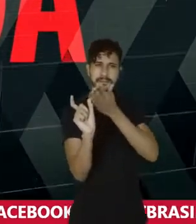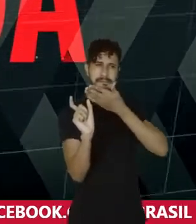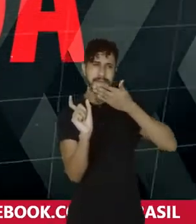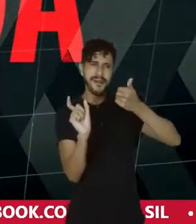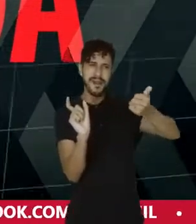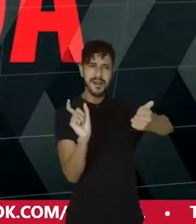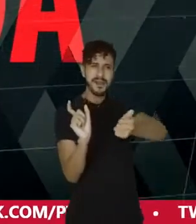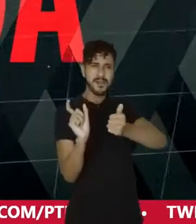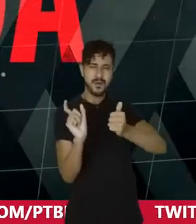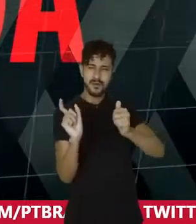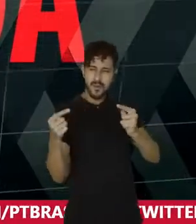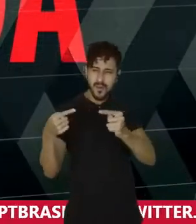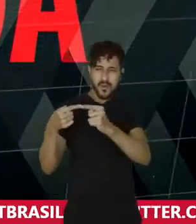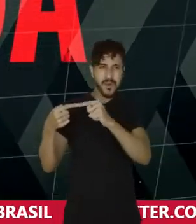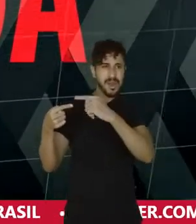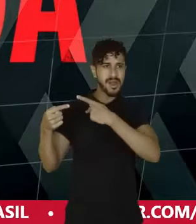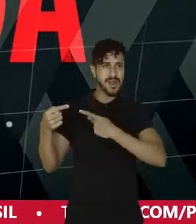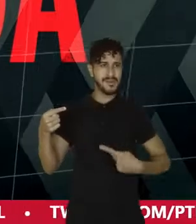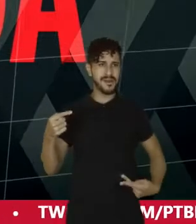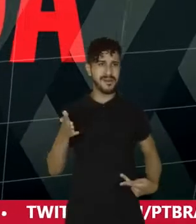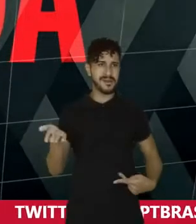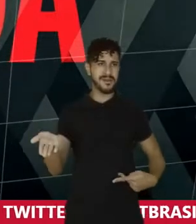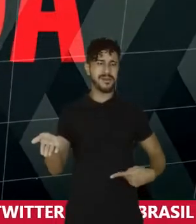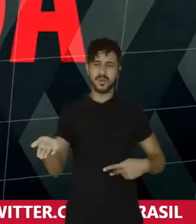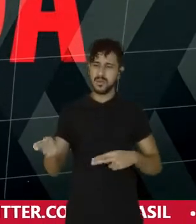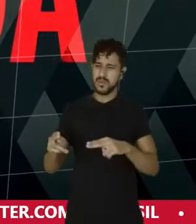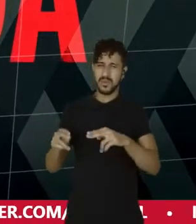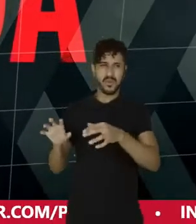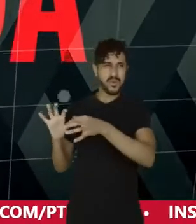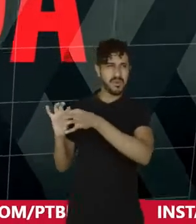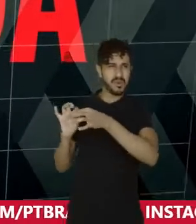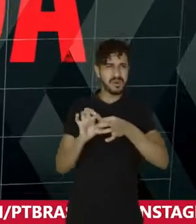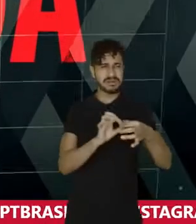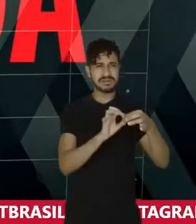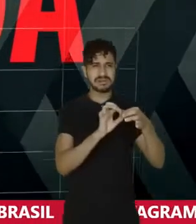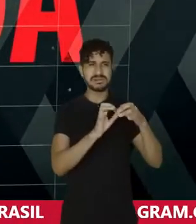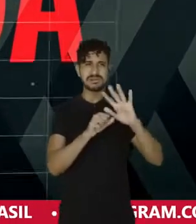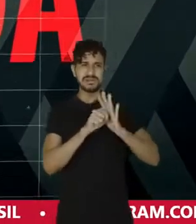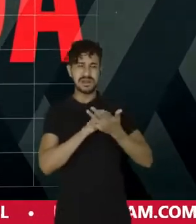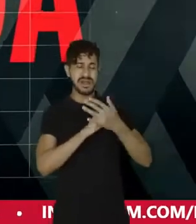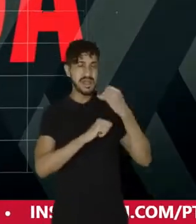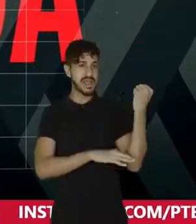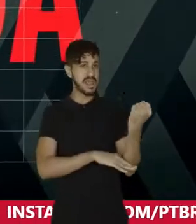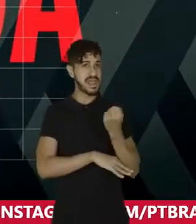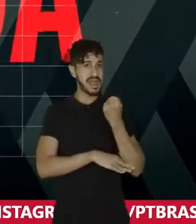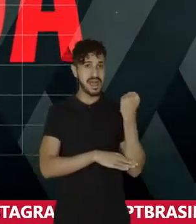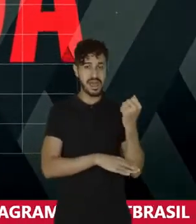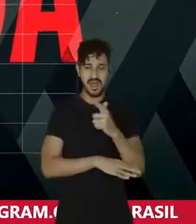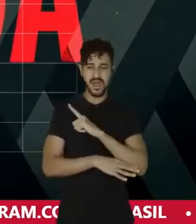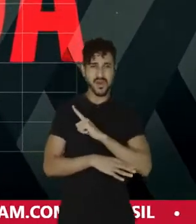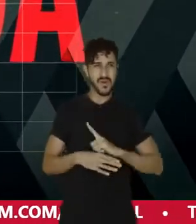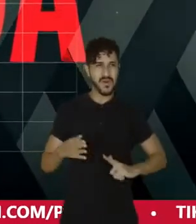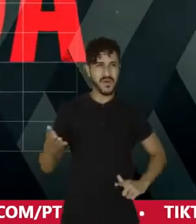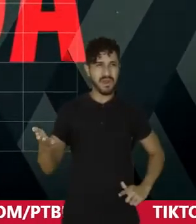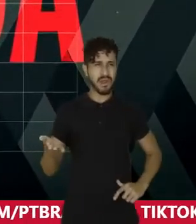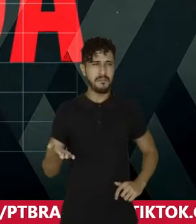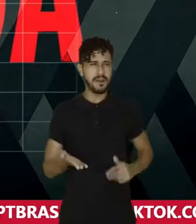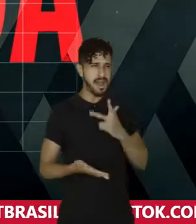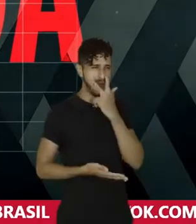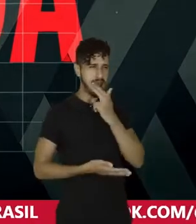melhor define a conduta do presidente é pública diante de uma pandemia sem precedentes e de um governo que de